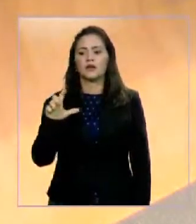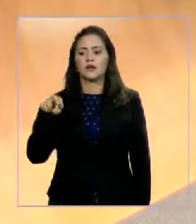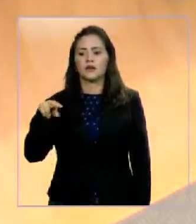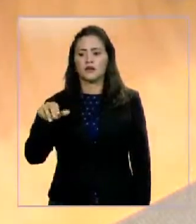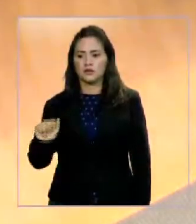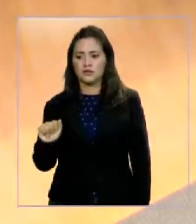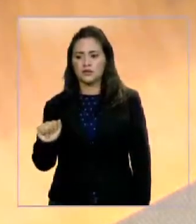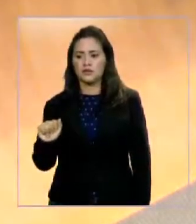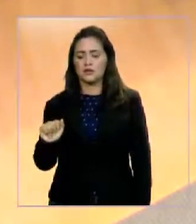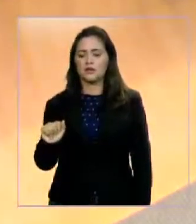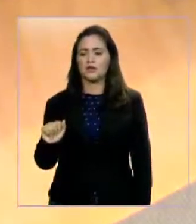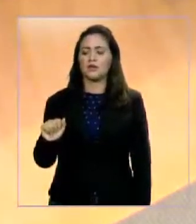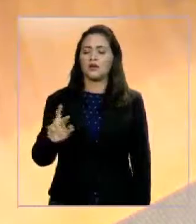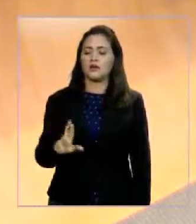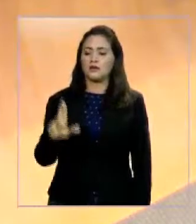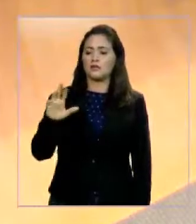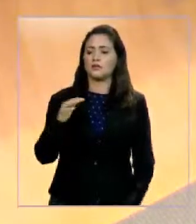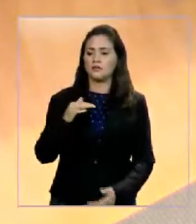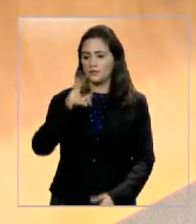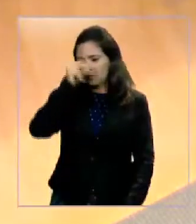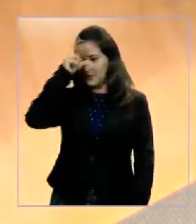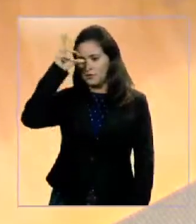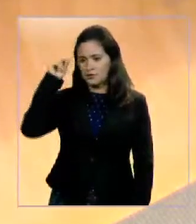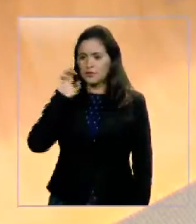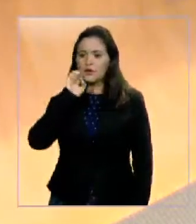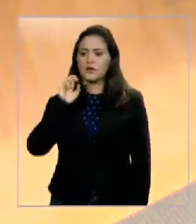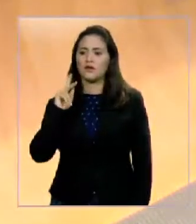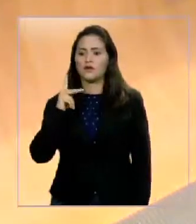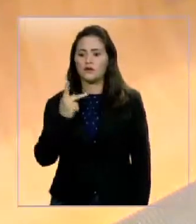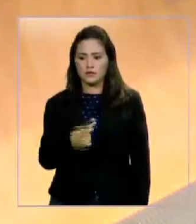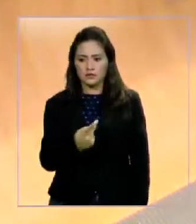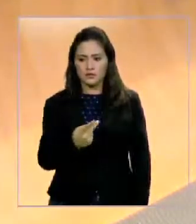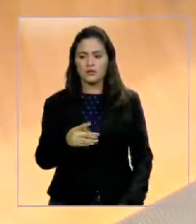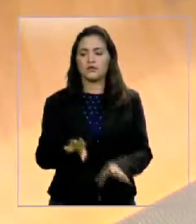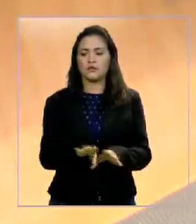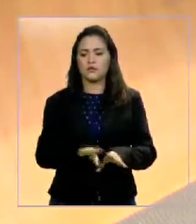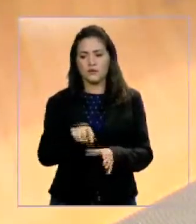Edivaldo Holanda e à frente da Secretaria Municipal de Saúde,